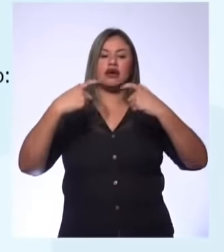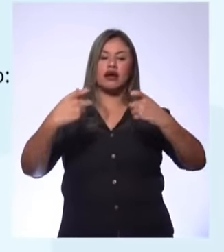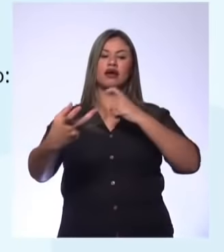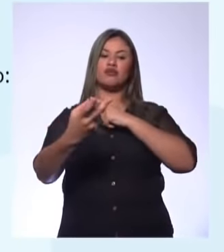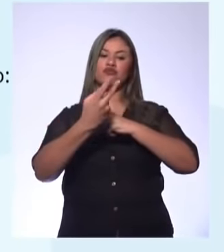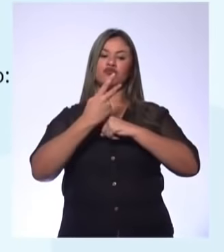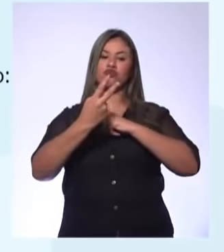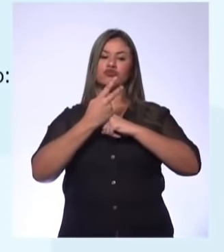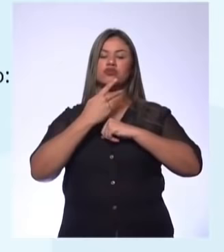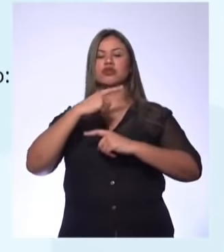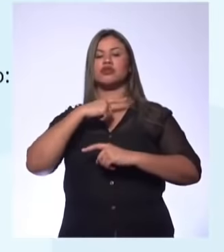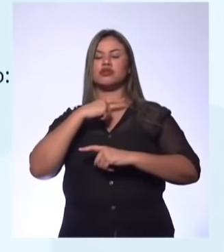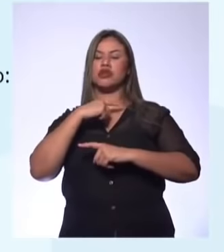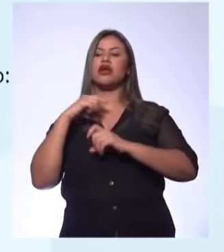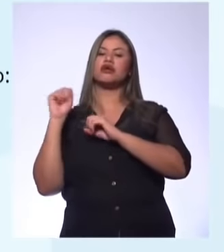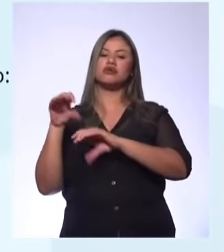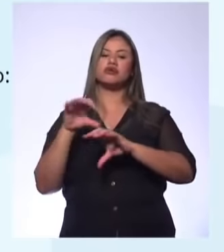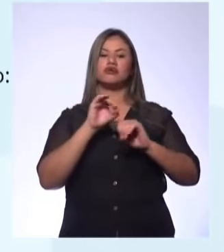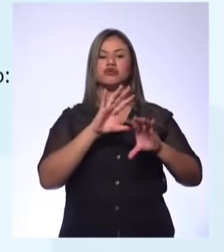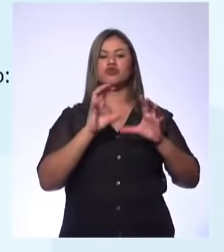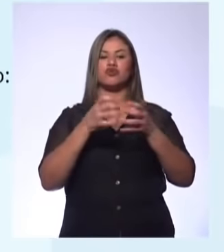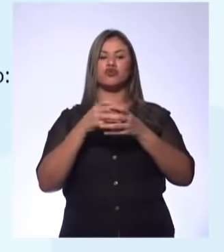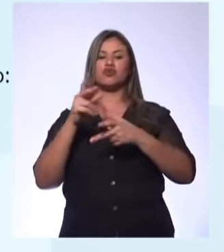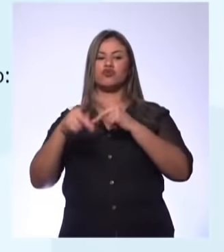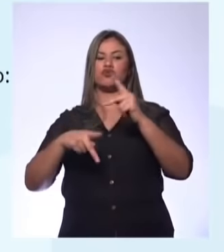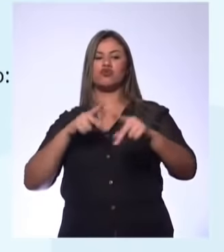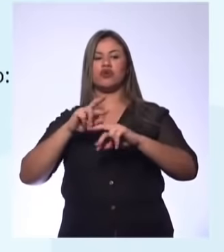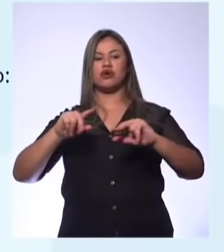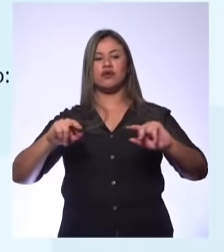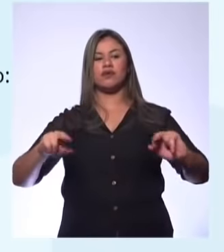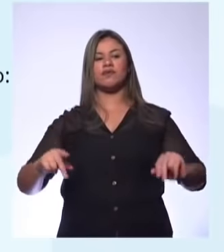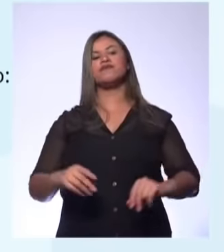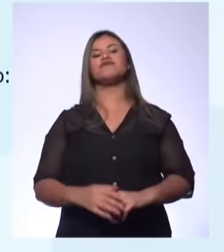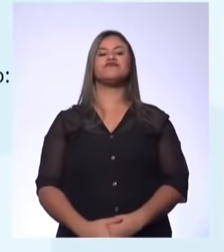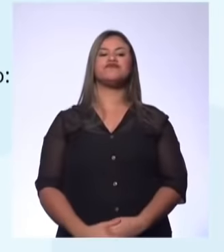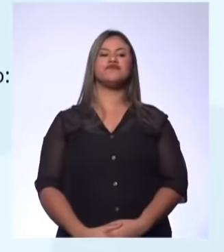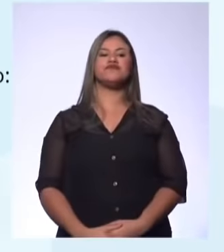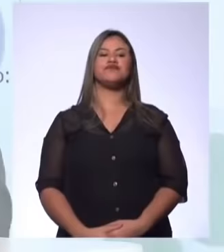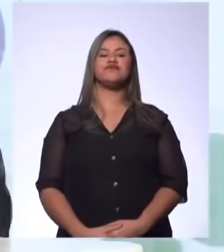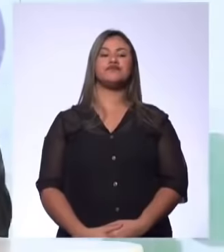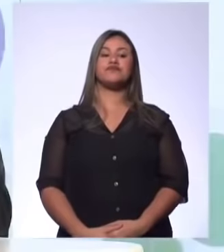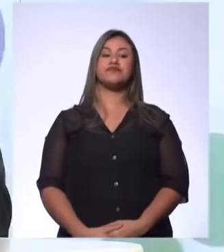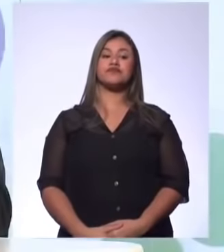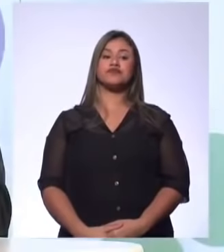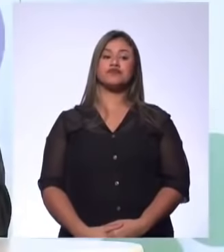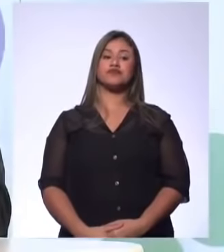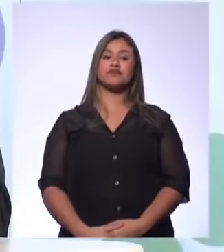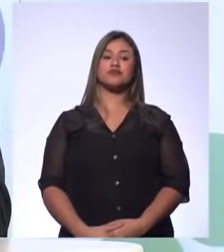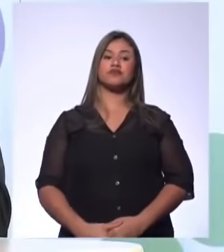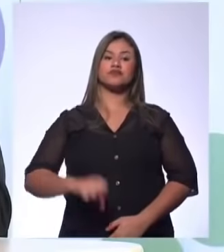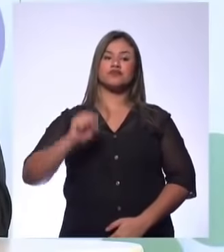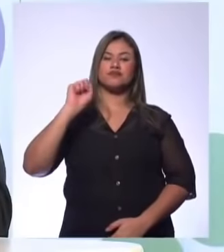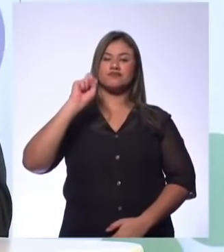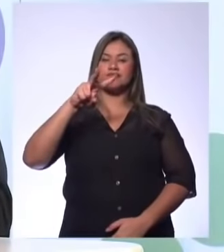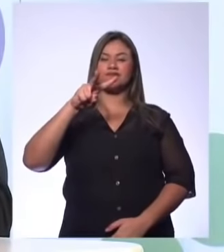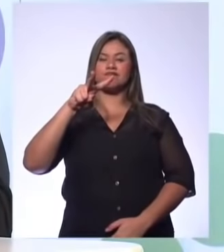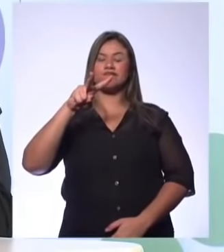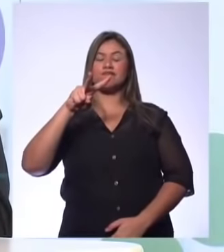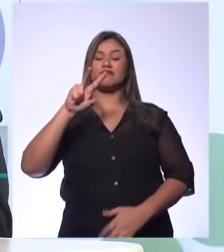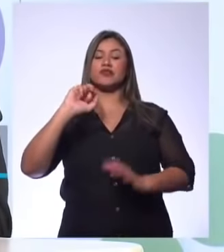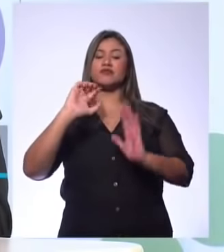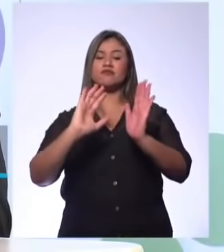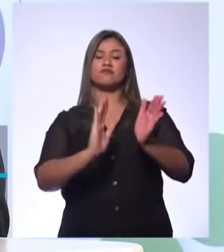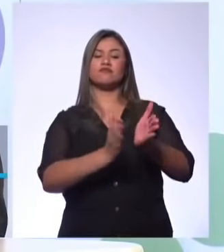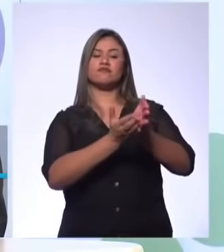vão ensinando aí para outros povos. Professora Janaína, quando nós olhamos aí essa parte da embarcação dos